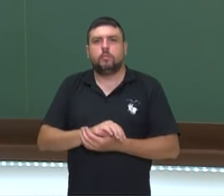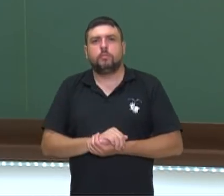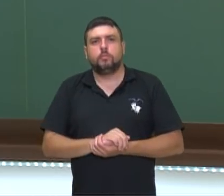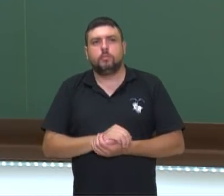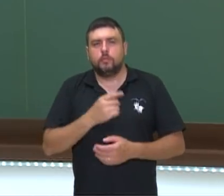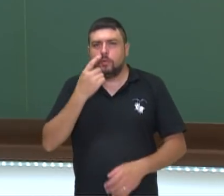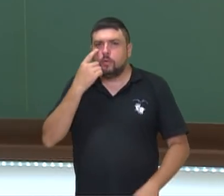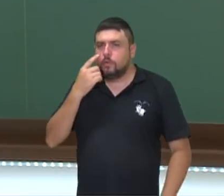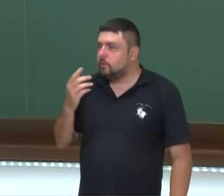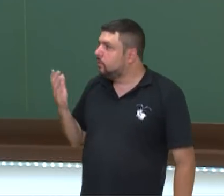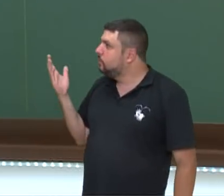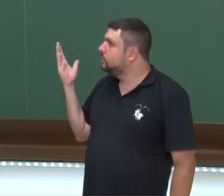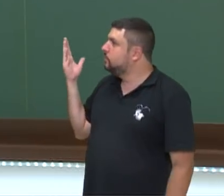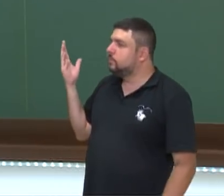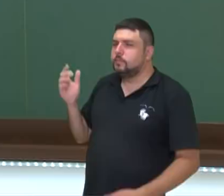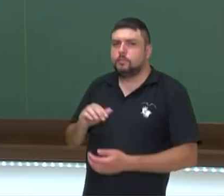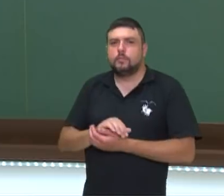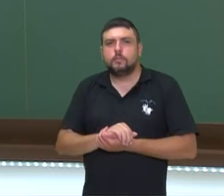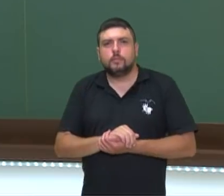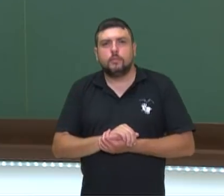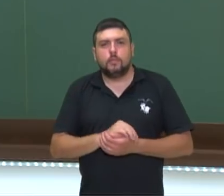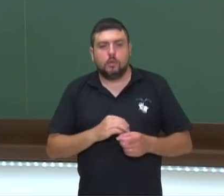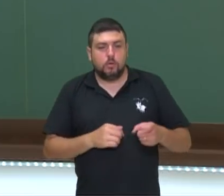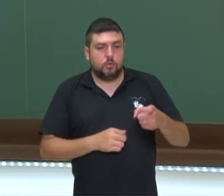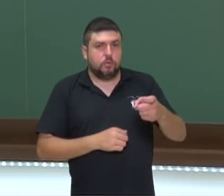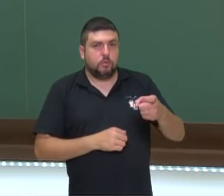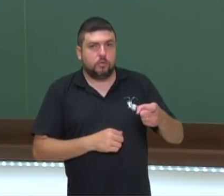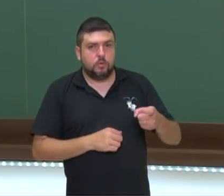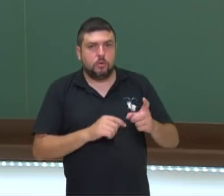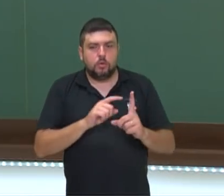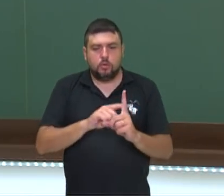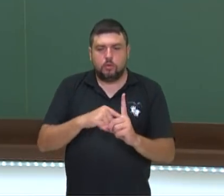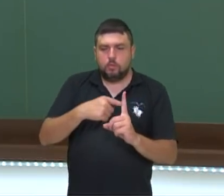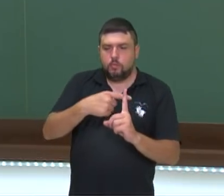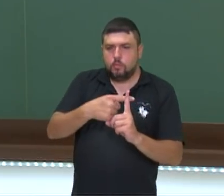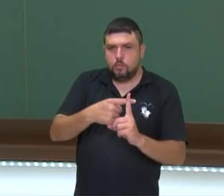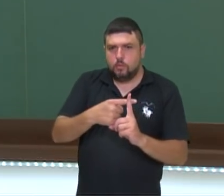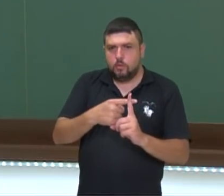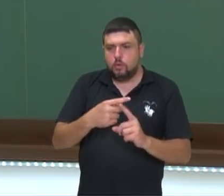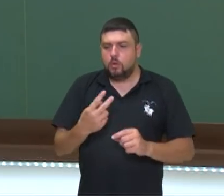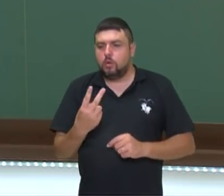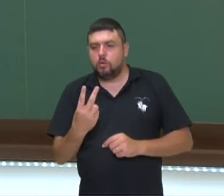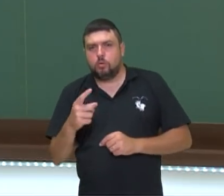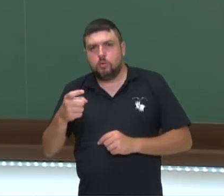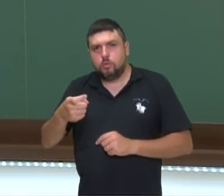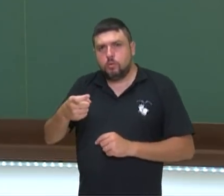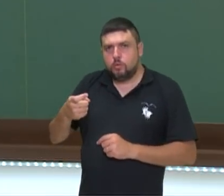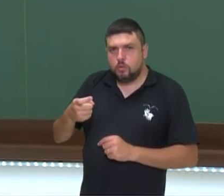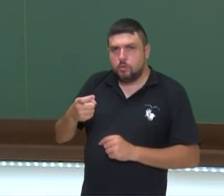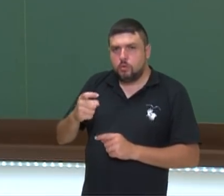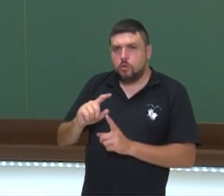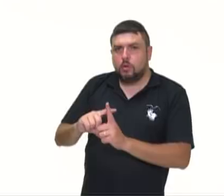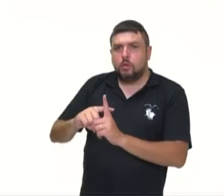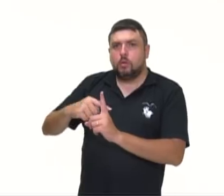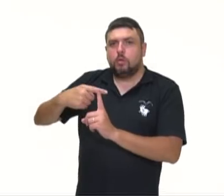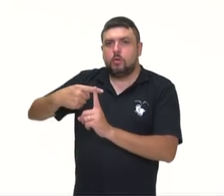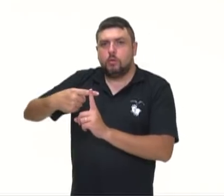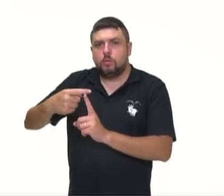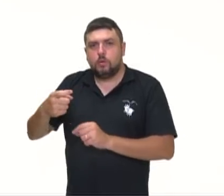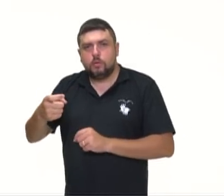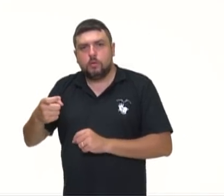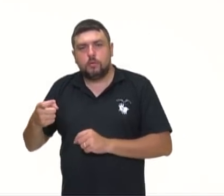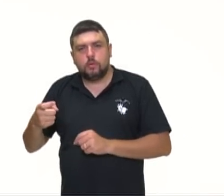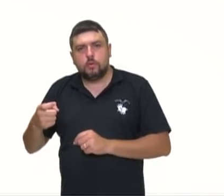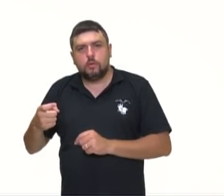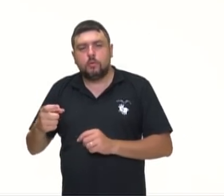lados aqui, eu vou somar x mais 2x mais x. E isso vai ser o material que eu